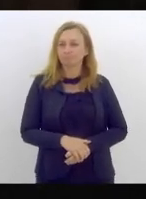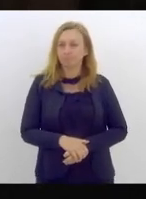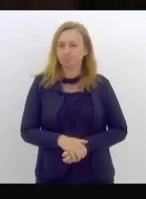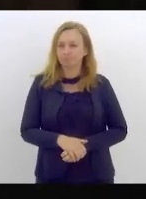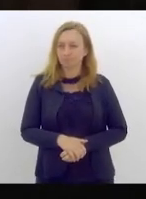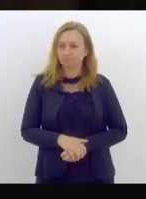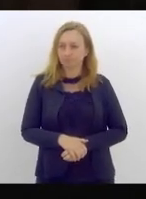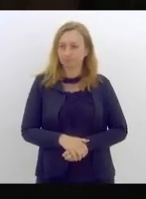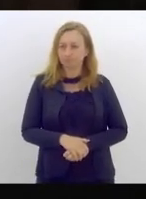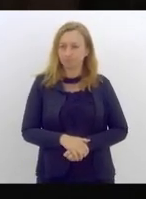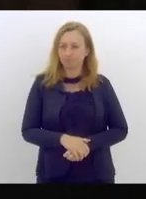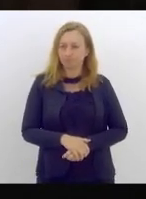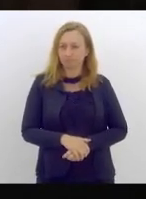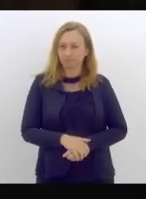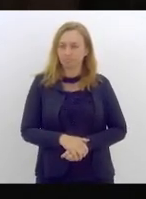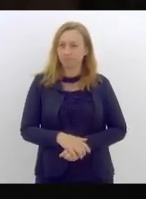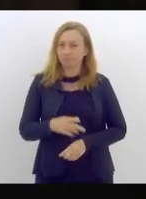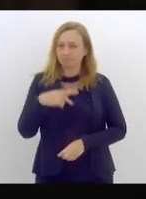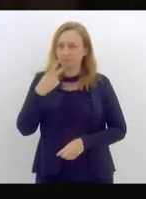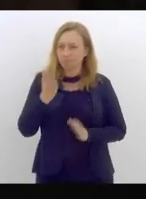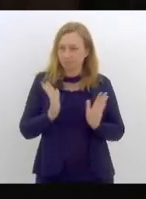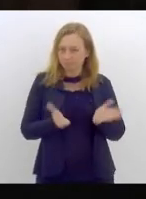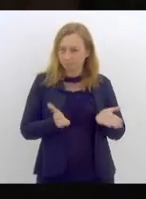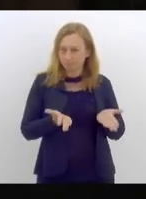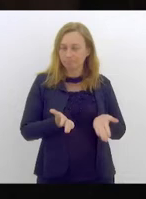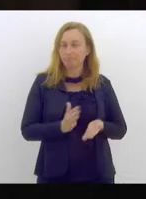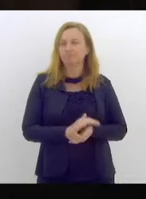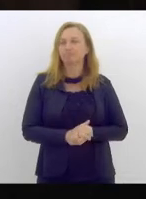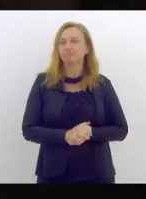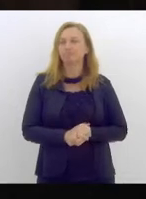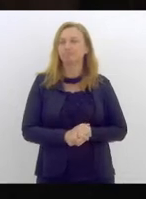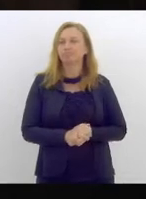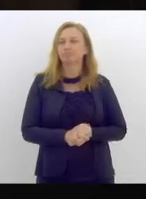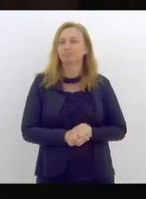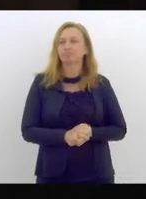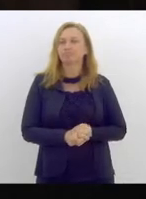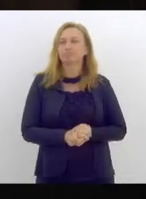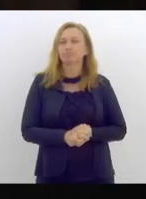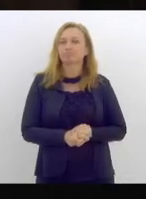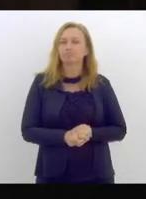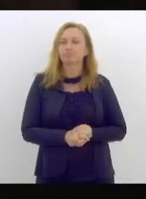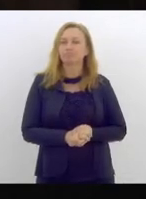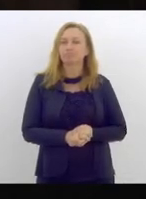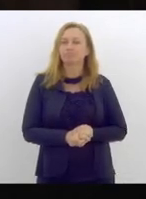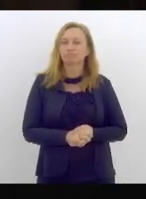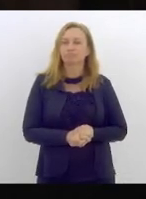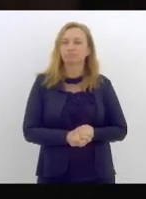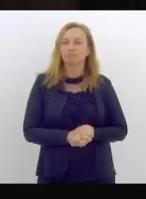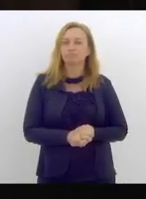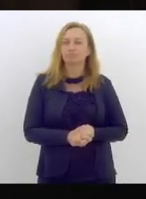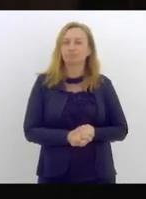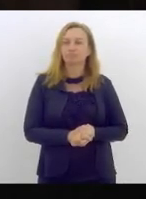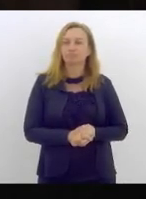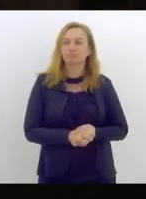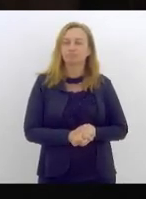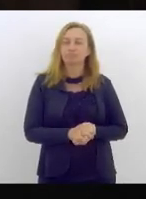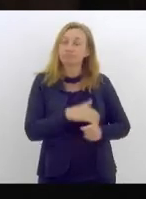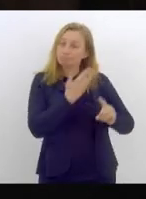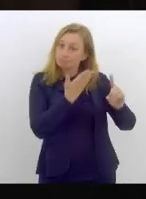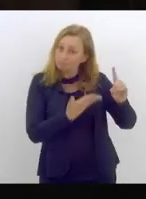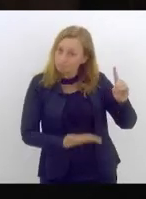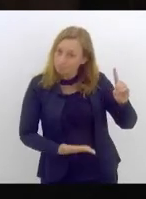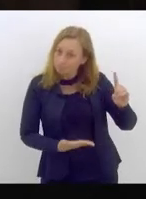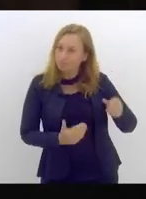a minha intervenção de hoje vai no sentido de prestar uma